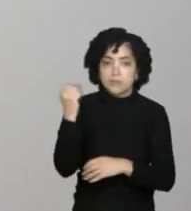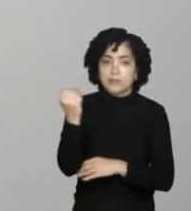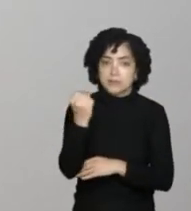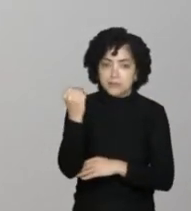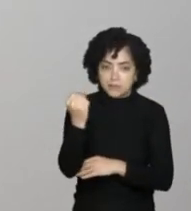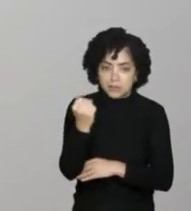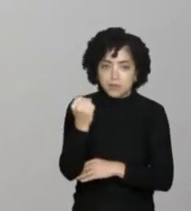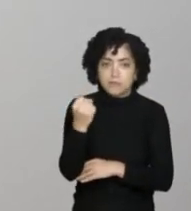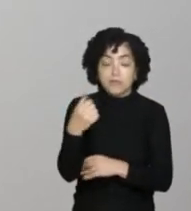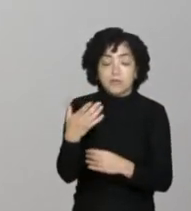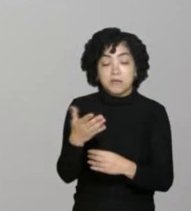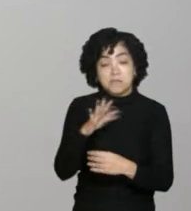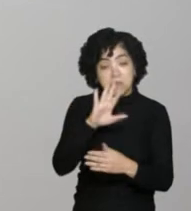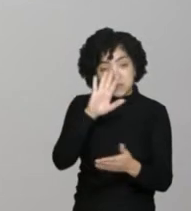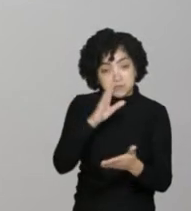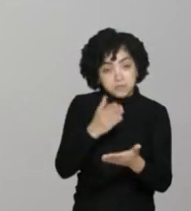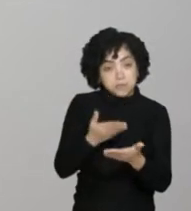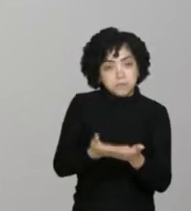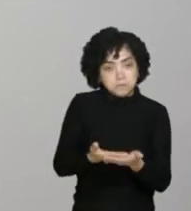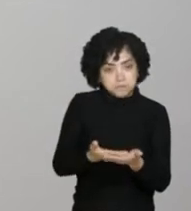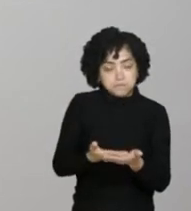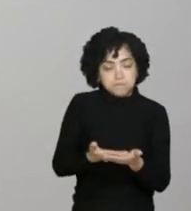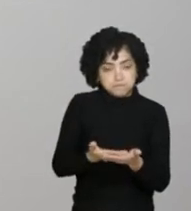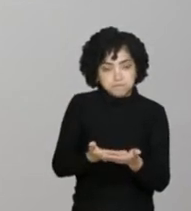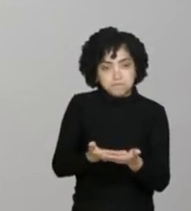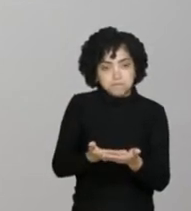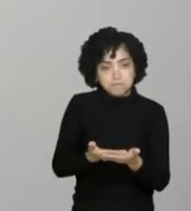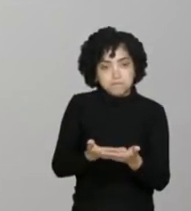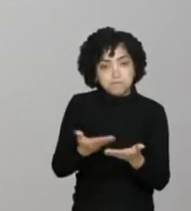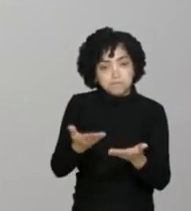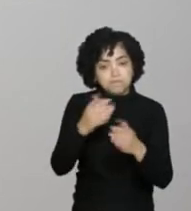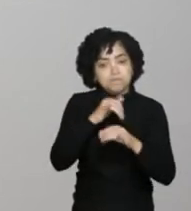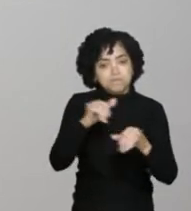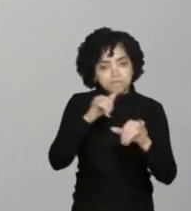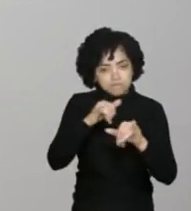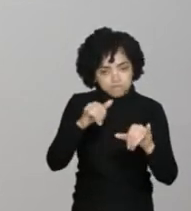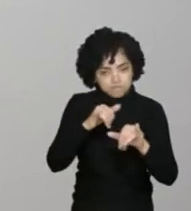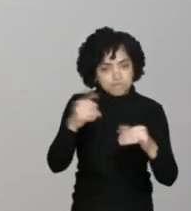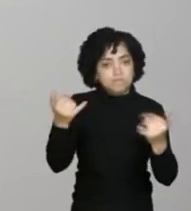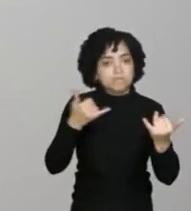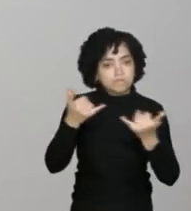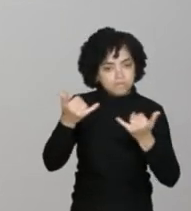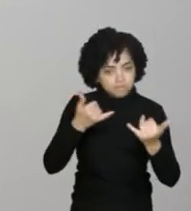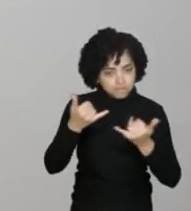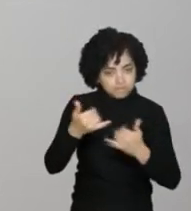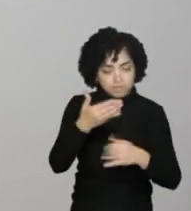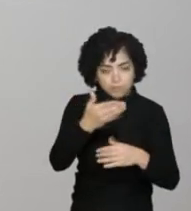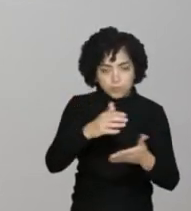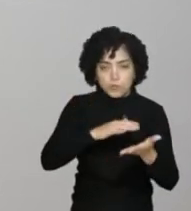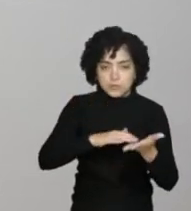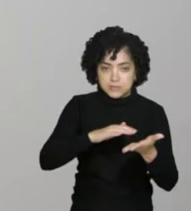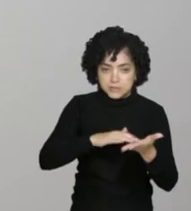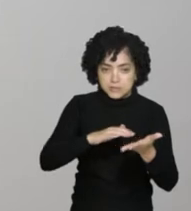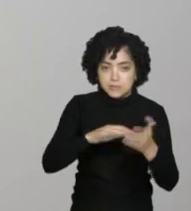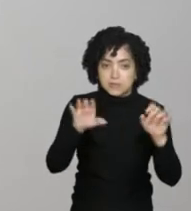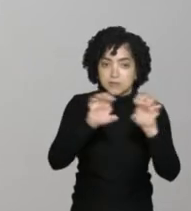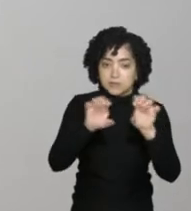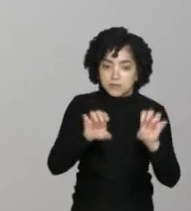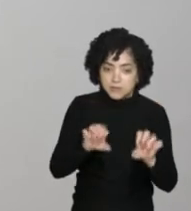eu acredito que nós temos também o dever de informar a Secretaria de Infraestrutura para que